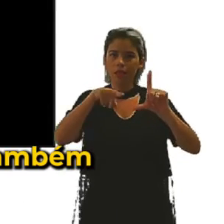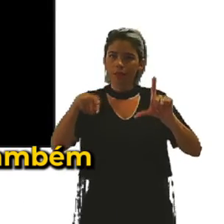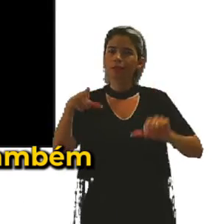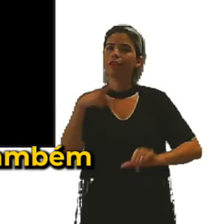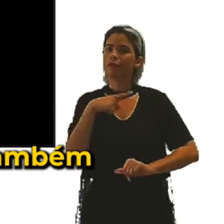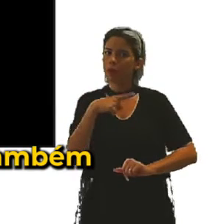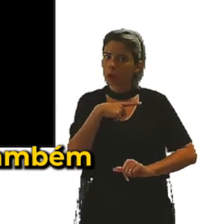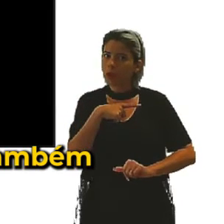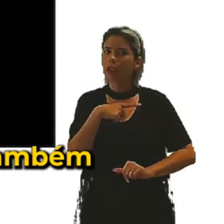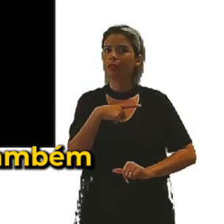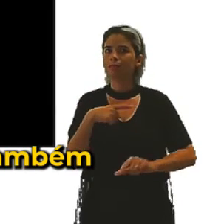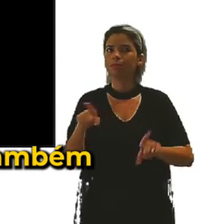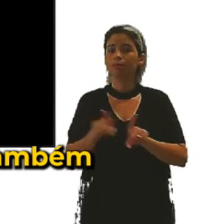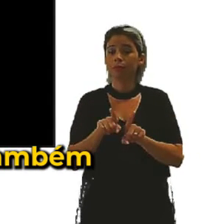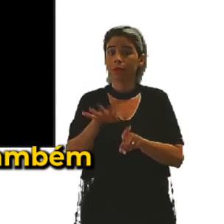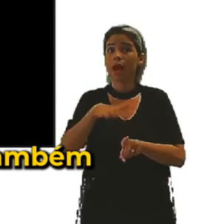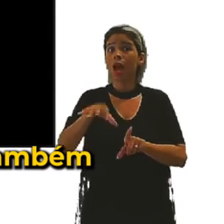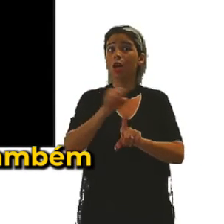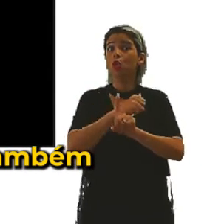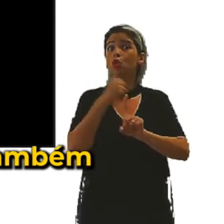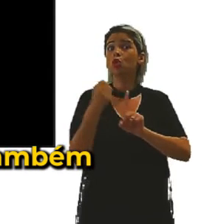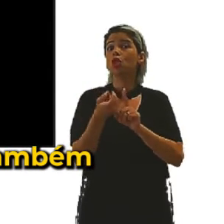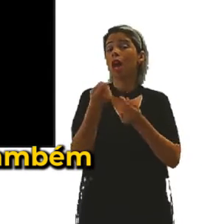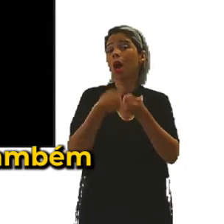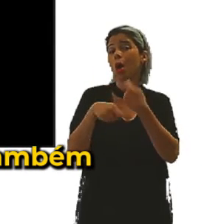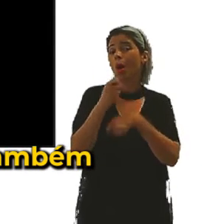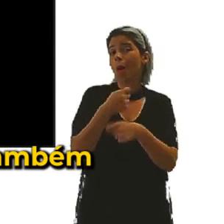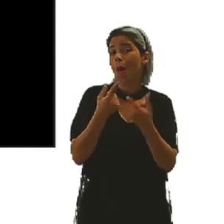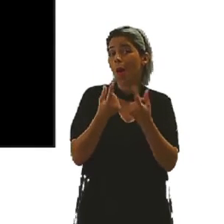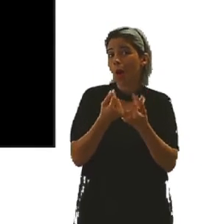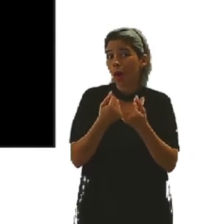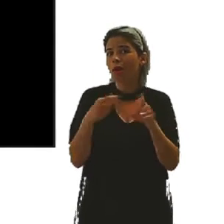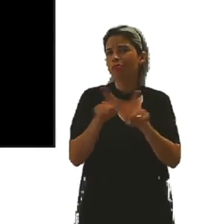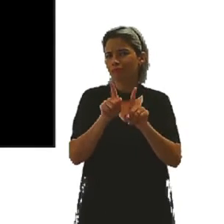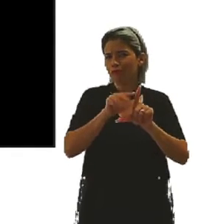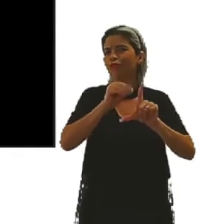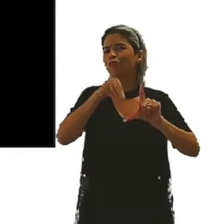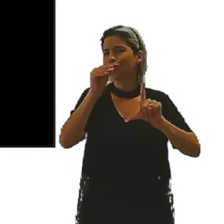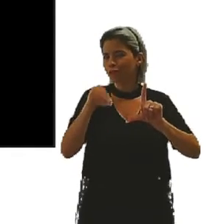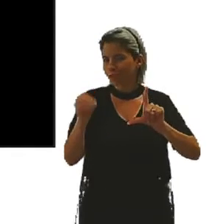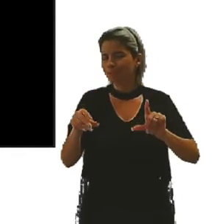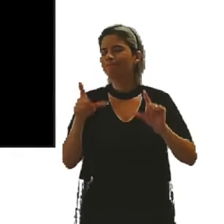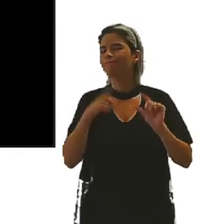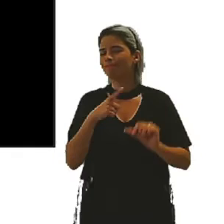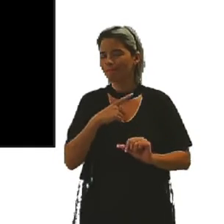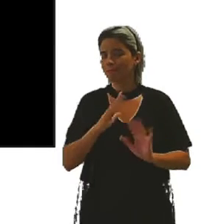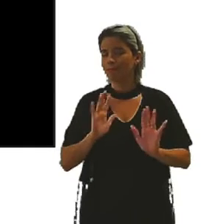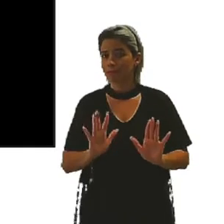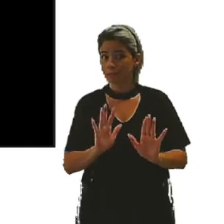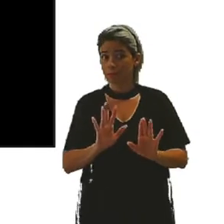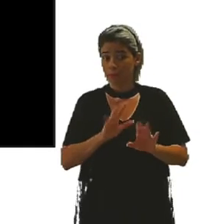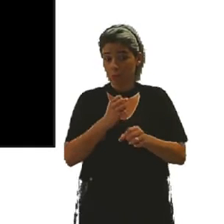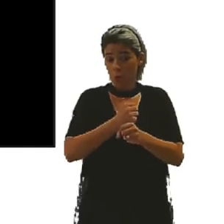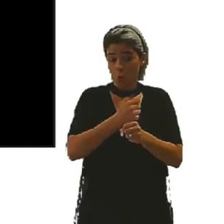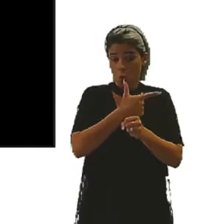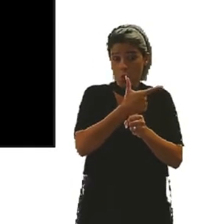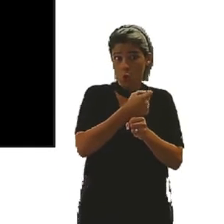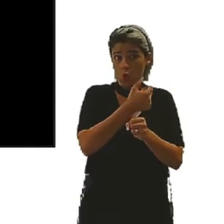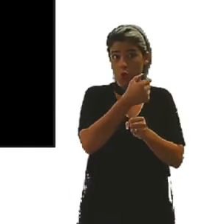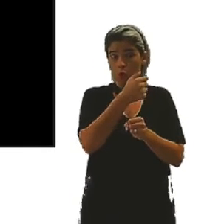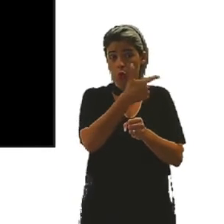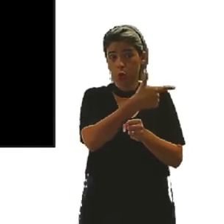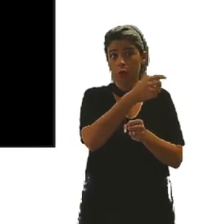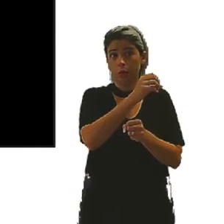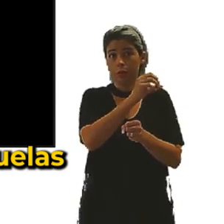E ela tem uma condição socioeconômica também de vulnerabilidade. Então, vamos lá. Olhem só, em 2008 a